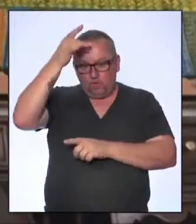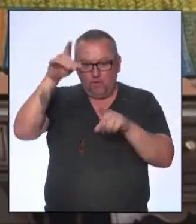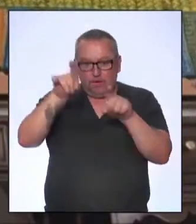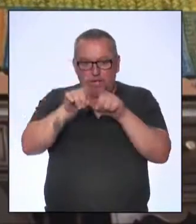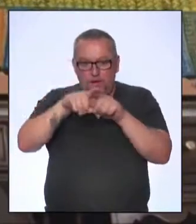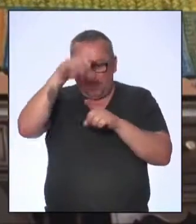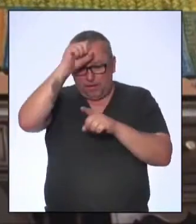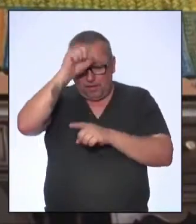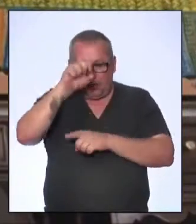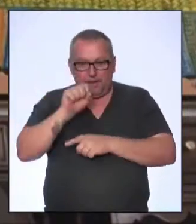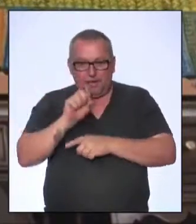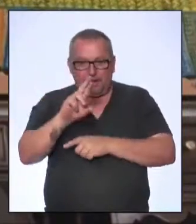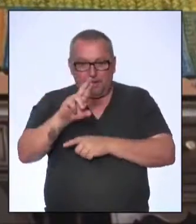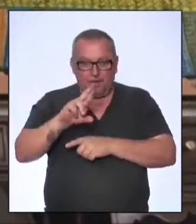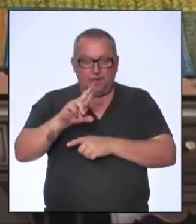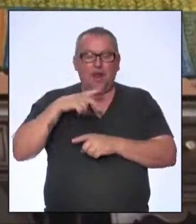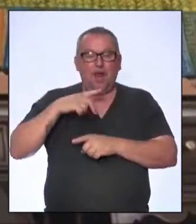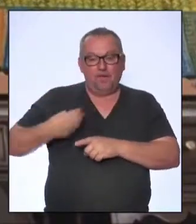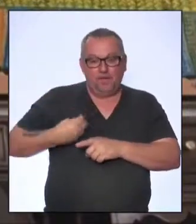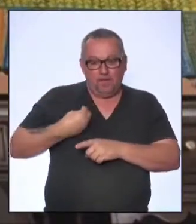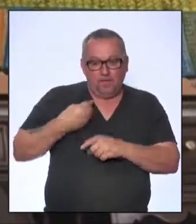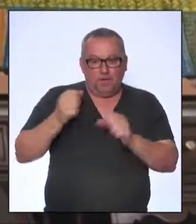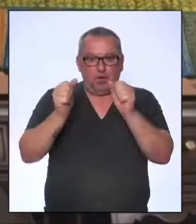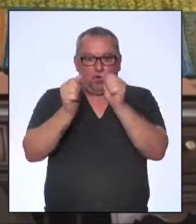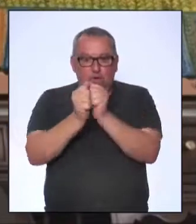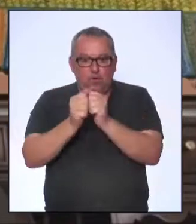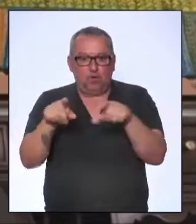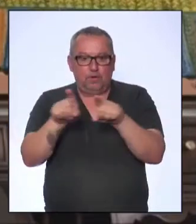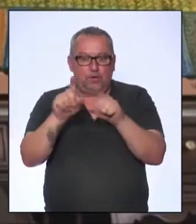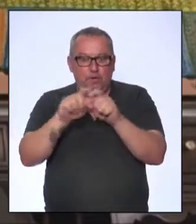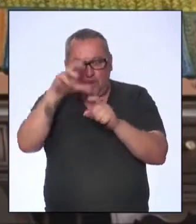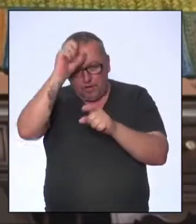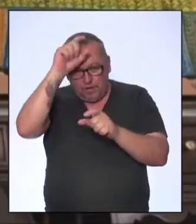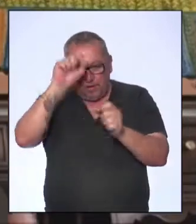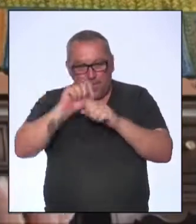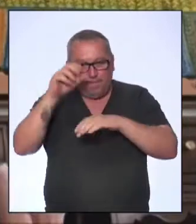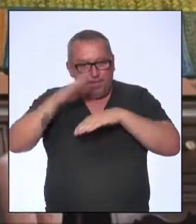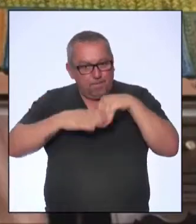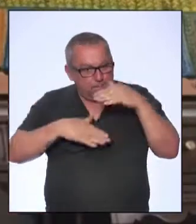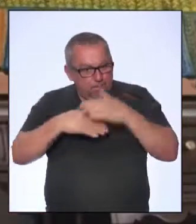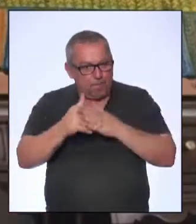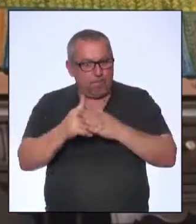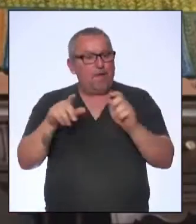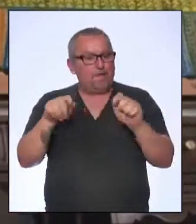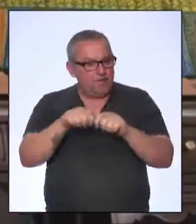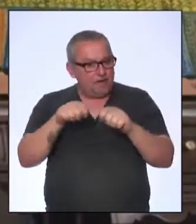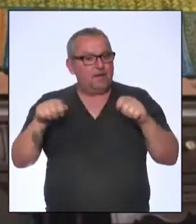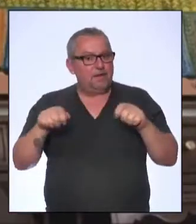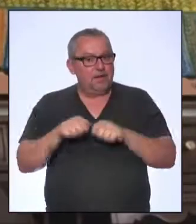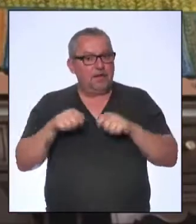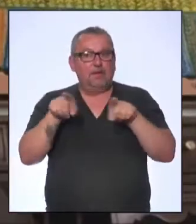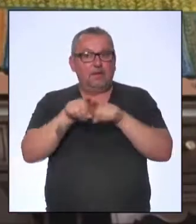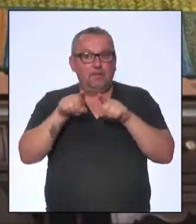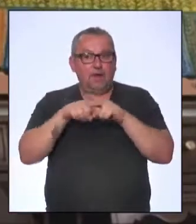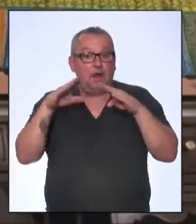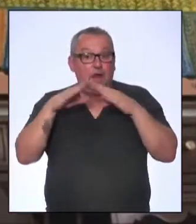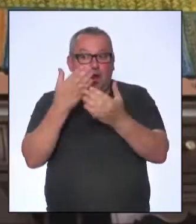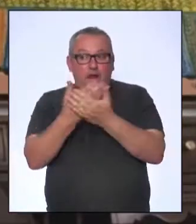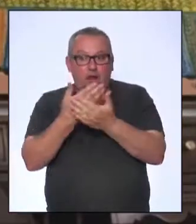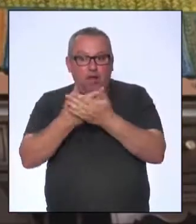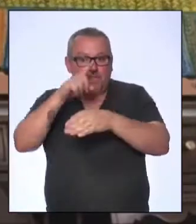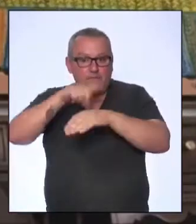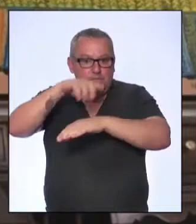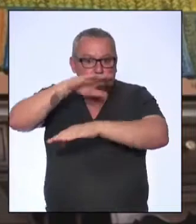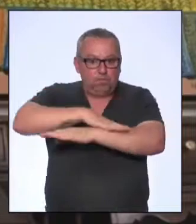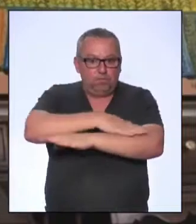a ser, aprender a conviver, aprender a fazer. E a escola de tempo integral